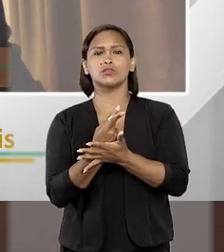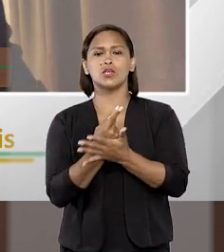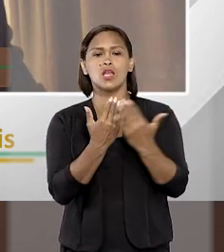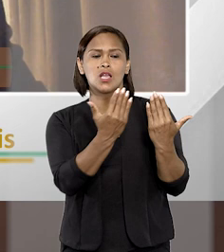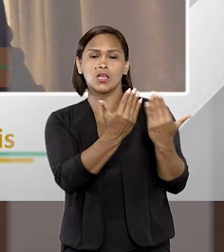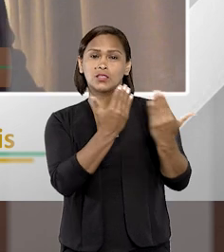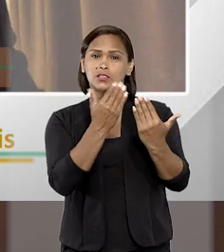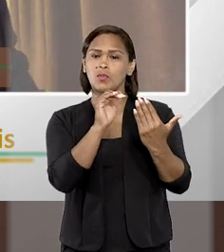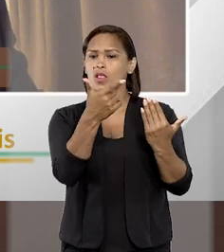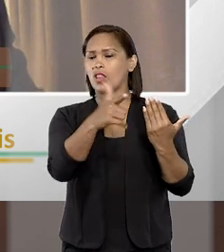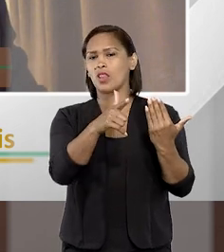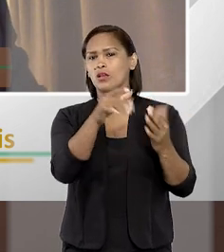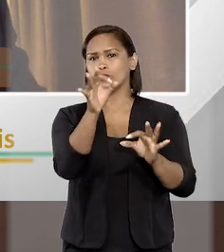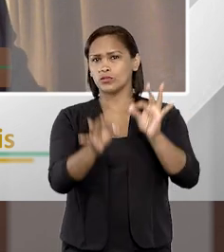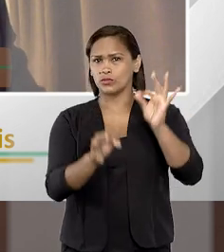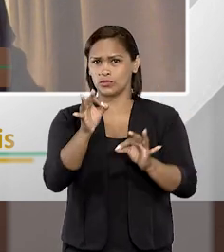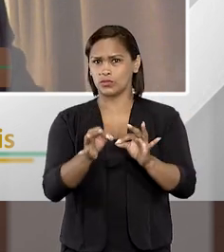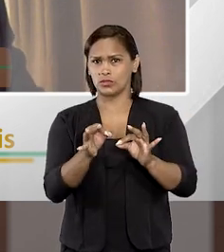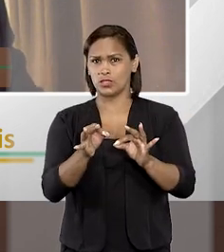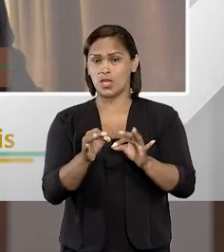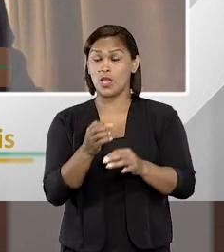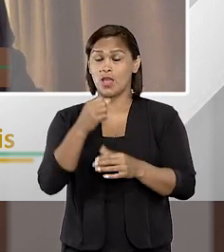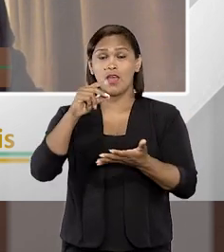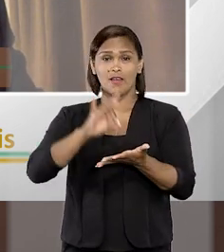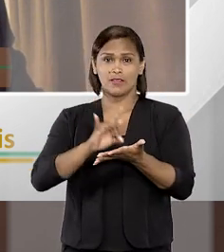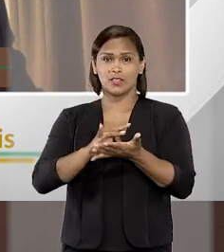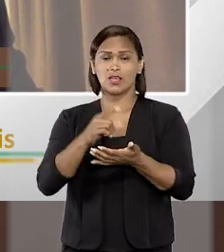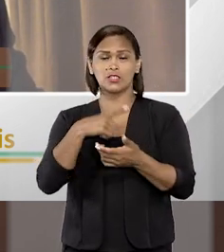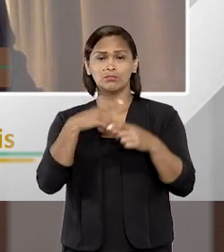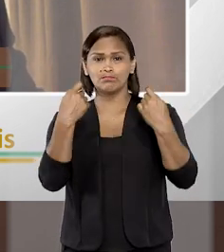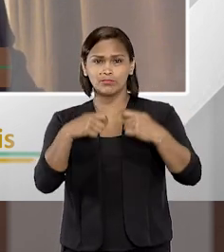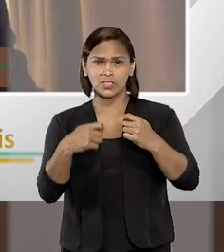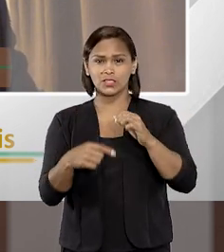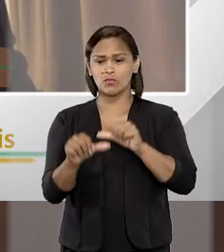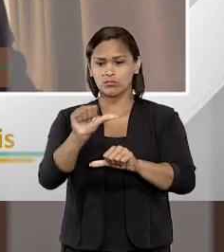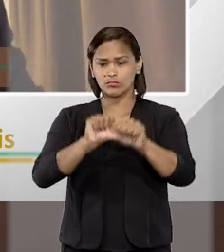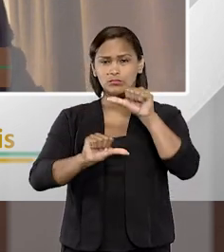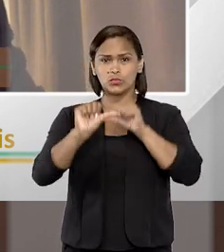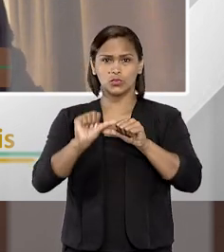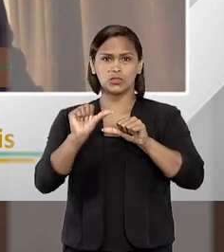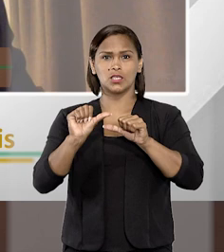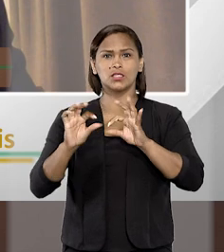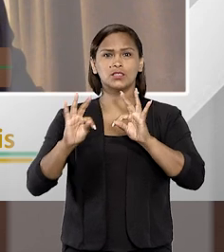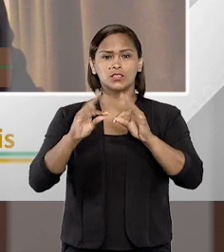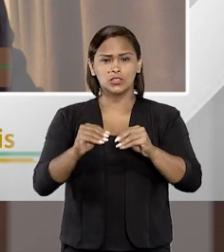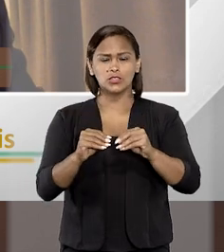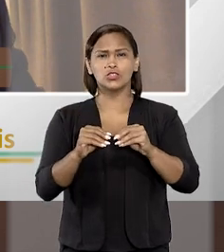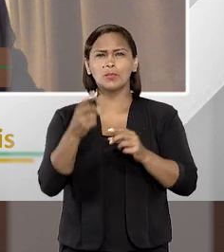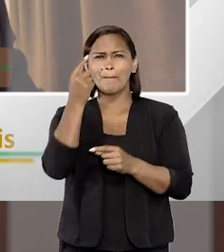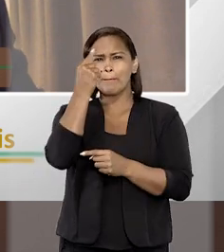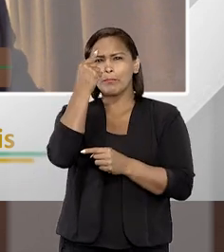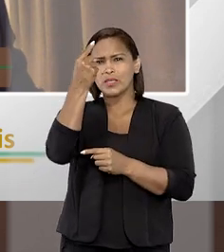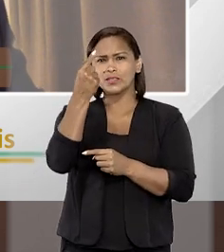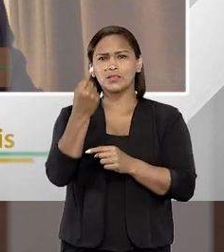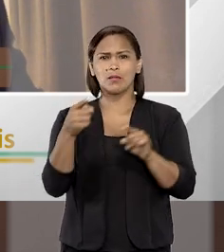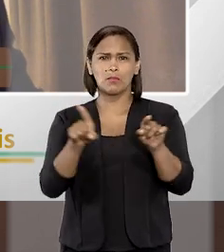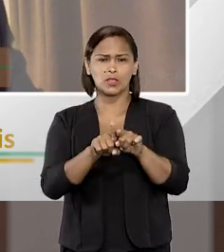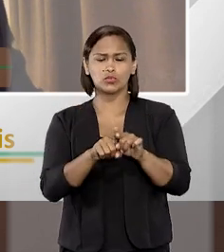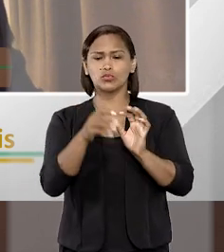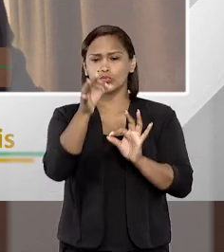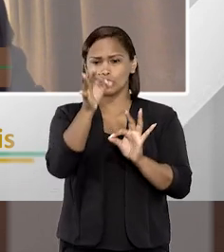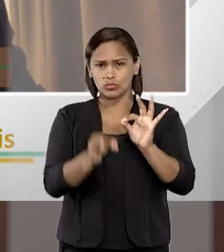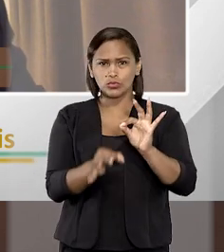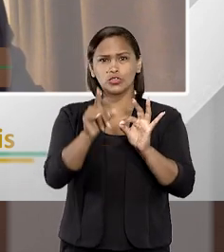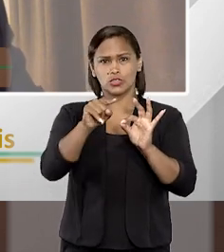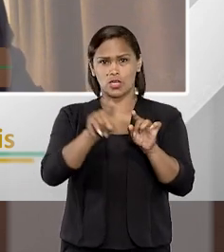espelham uma não Justiça na verdade existe a necessidade de uma mudança de mentalidade dos atores do